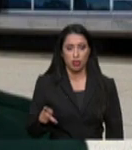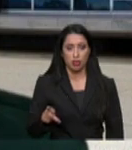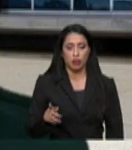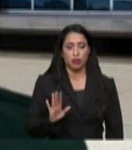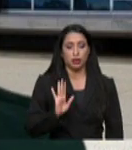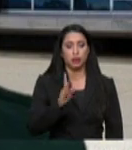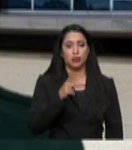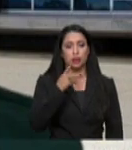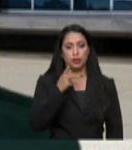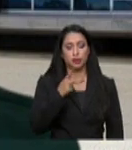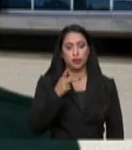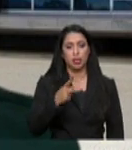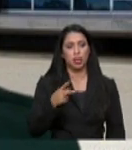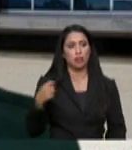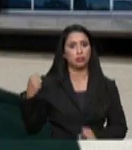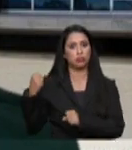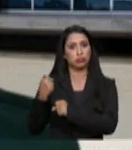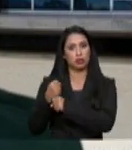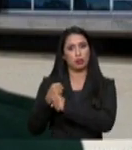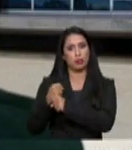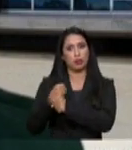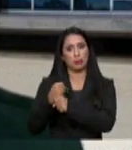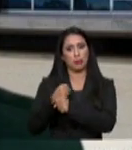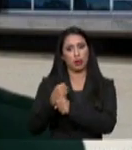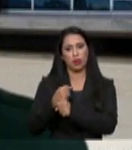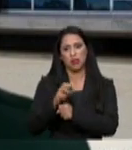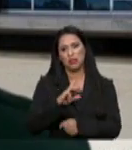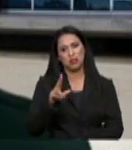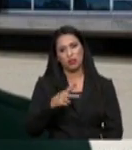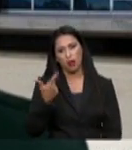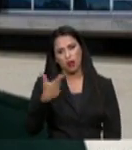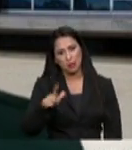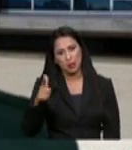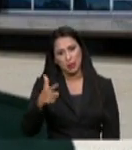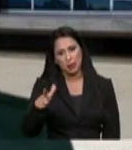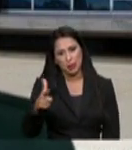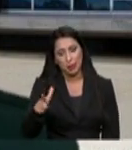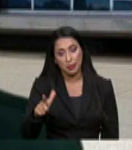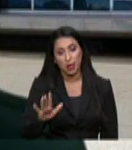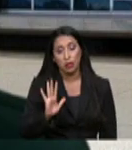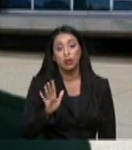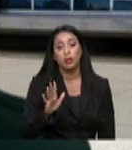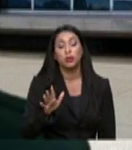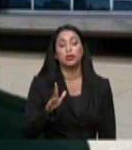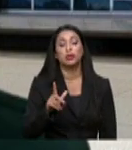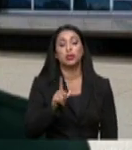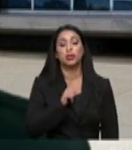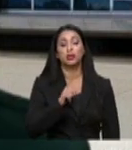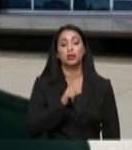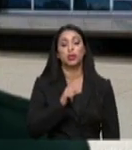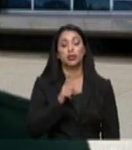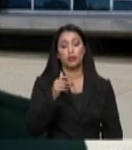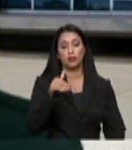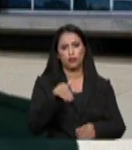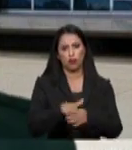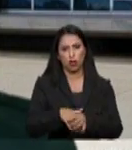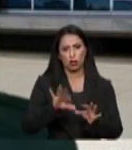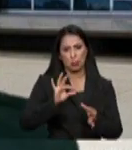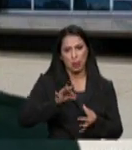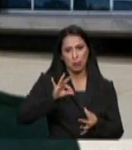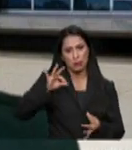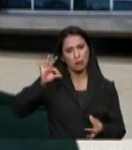já disse muito nesses últimos anos eu vou aqui repetir o pin clusive recentemente proferiu um voto